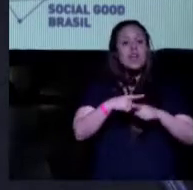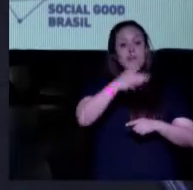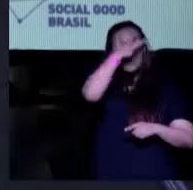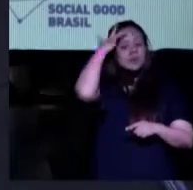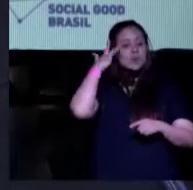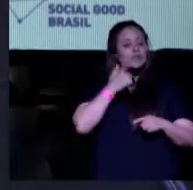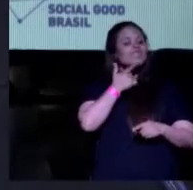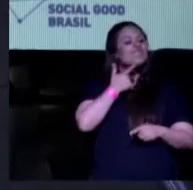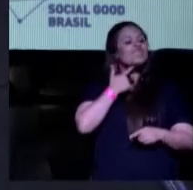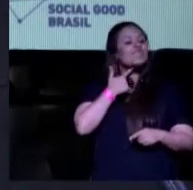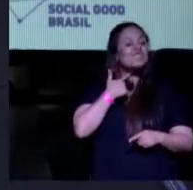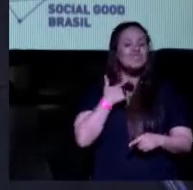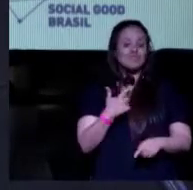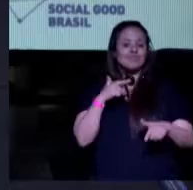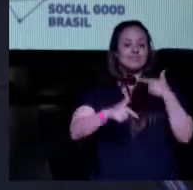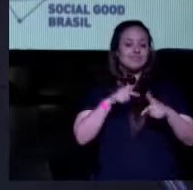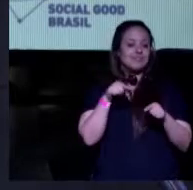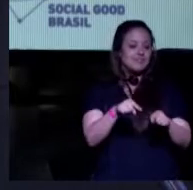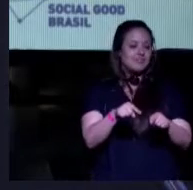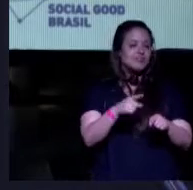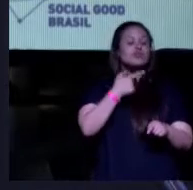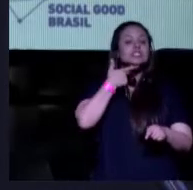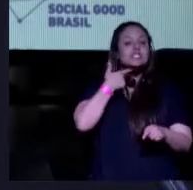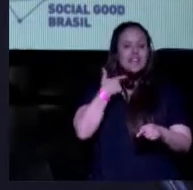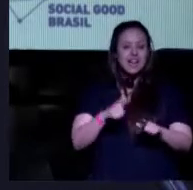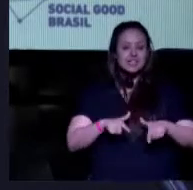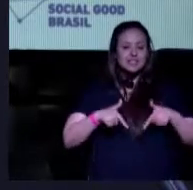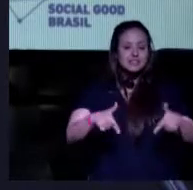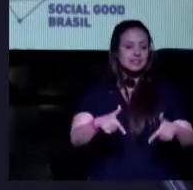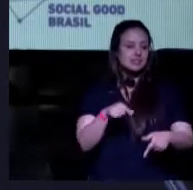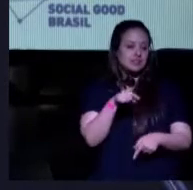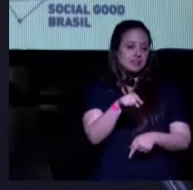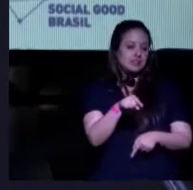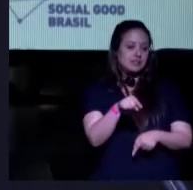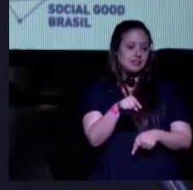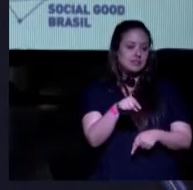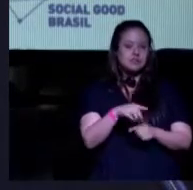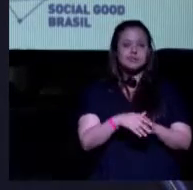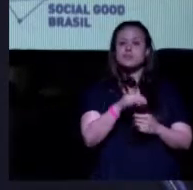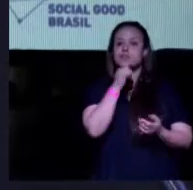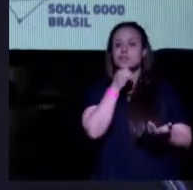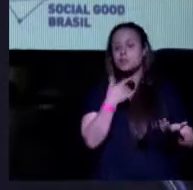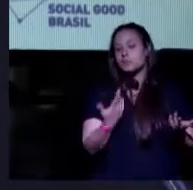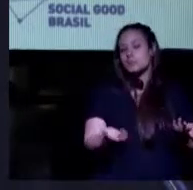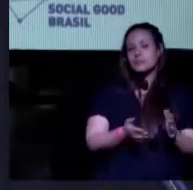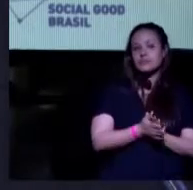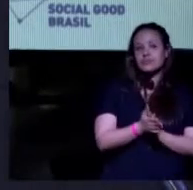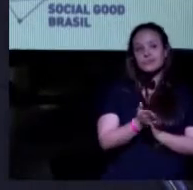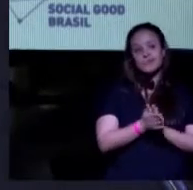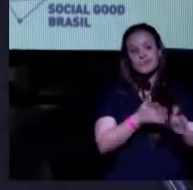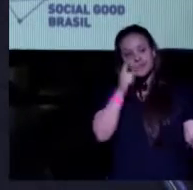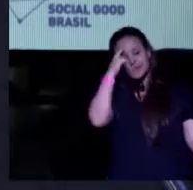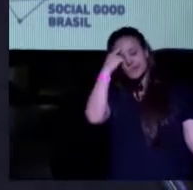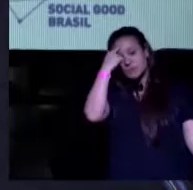então pensem imagina que a gente vai pensar numa plataforma online de caronas x uma plataforma online de serviços